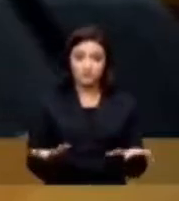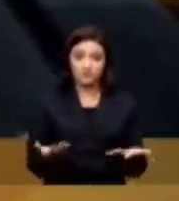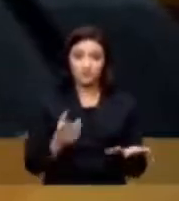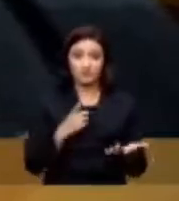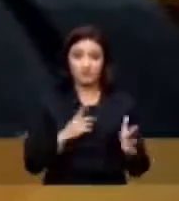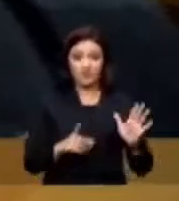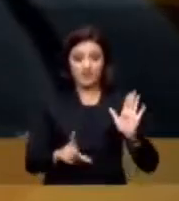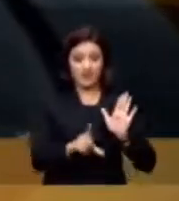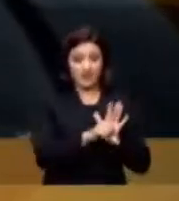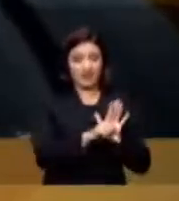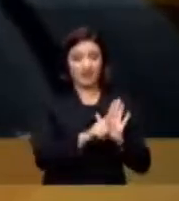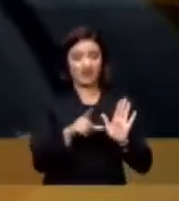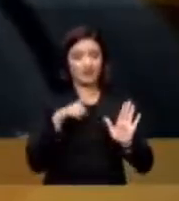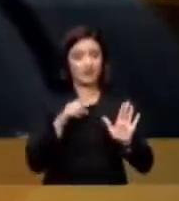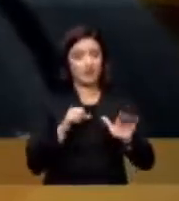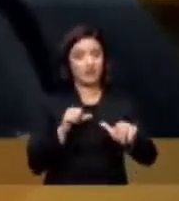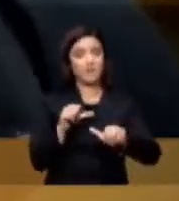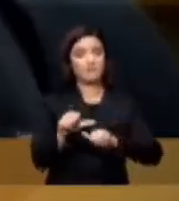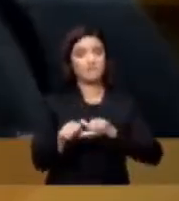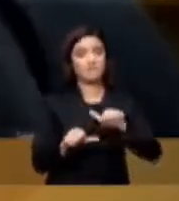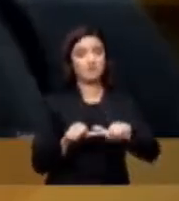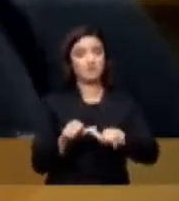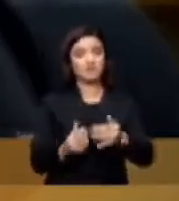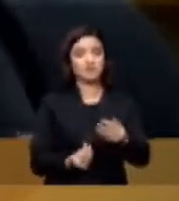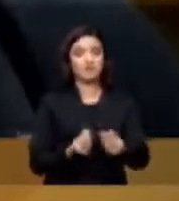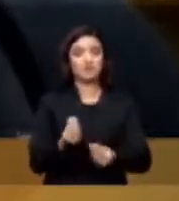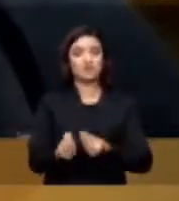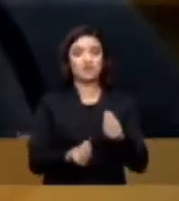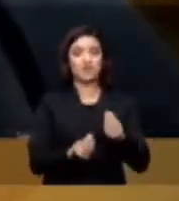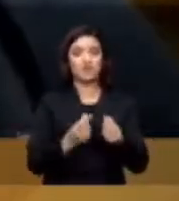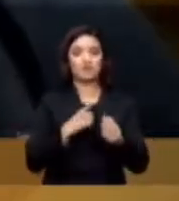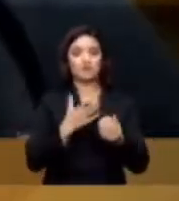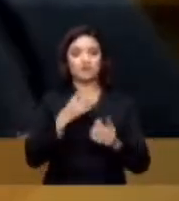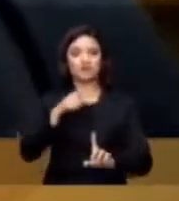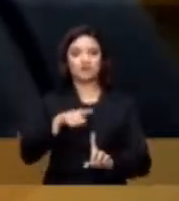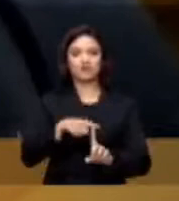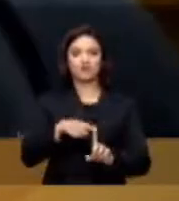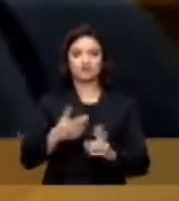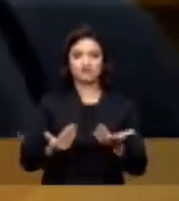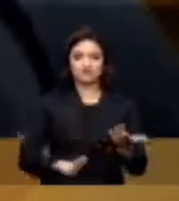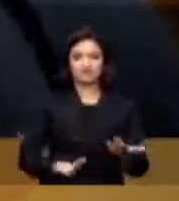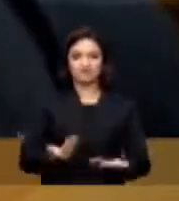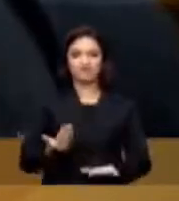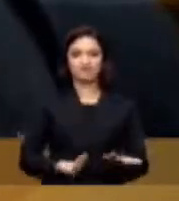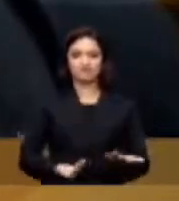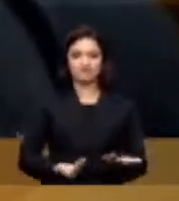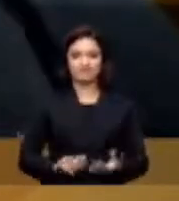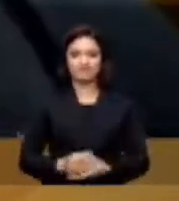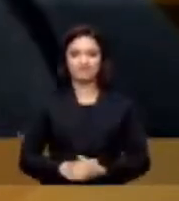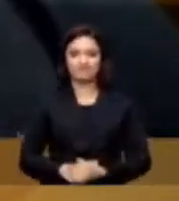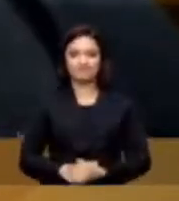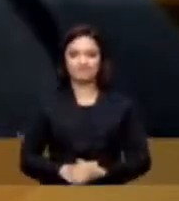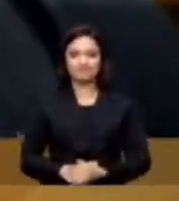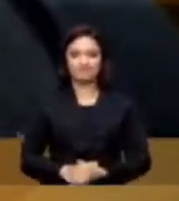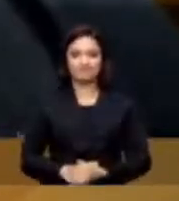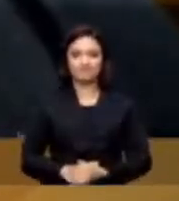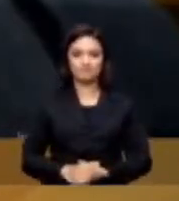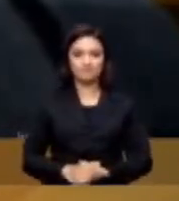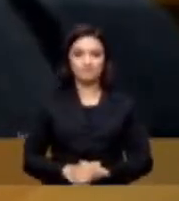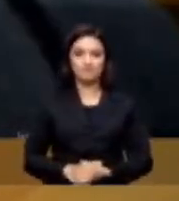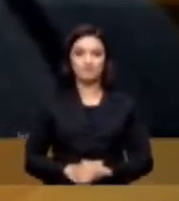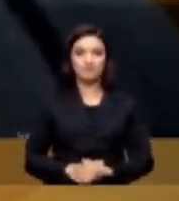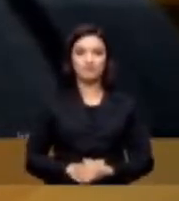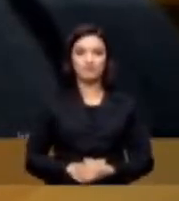uma mudança do modelo de prestação de serviços. É dizer, não se trata aqui